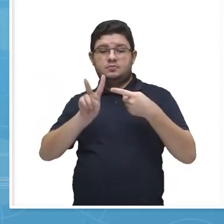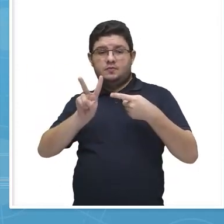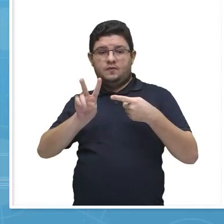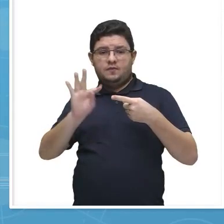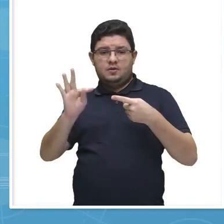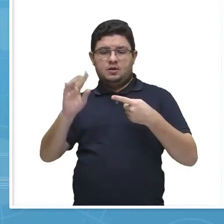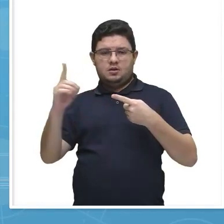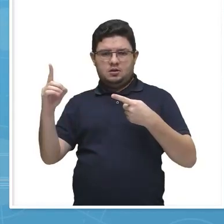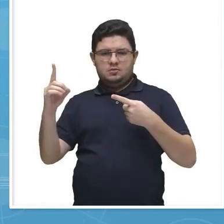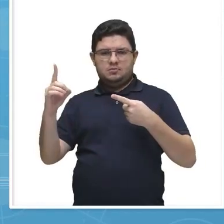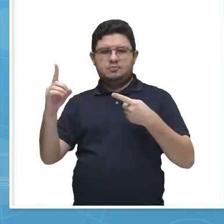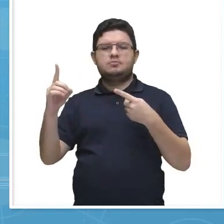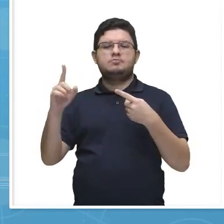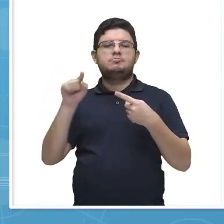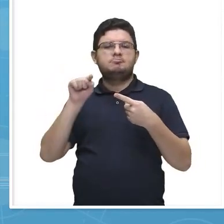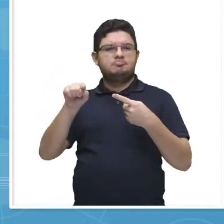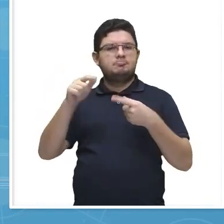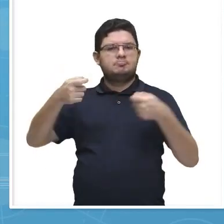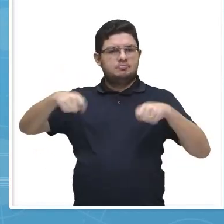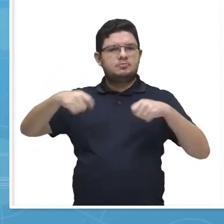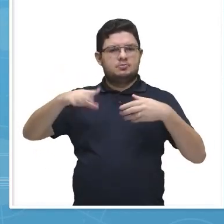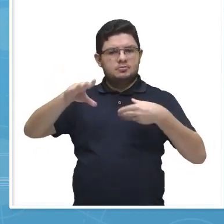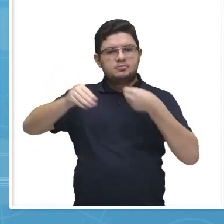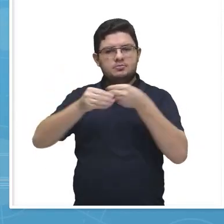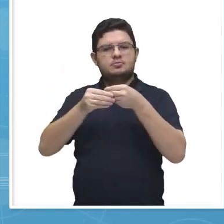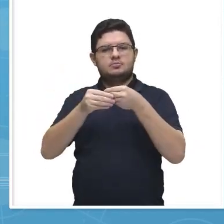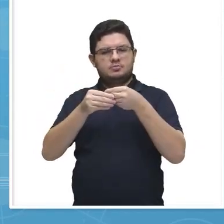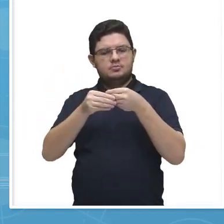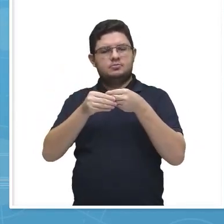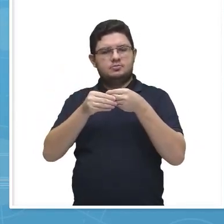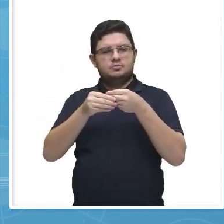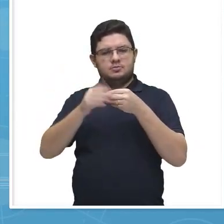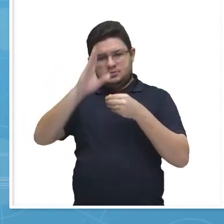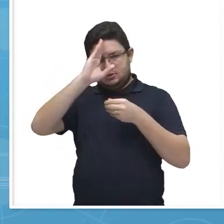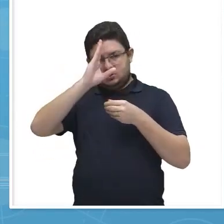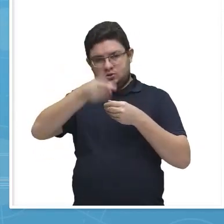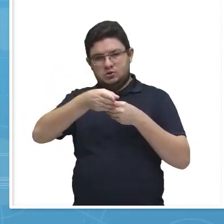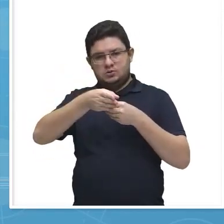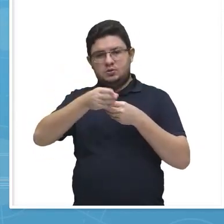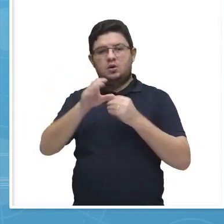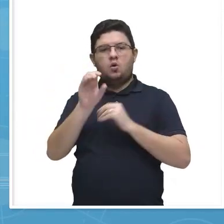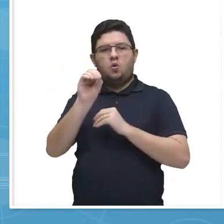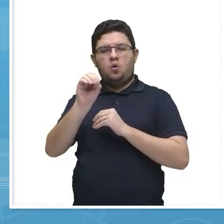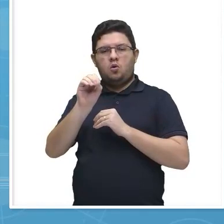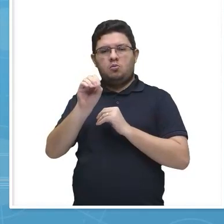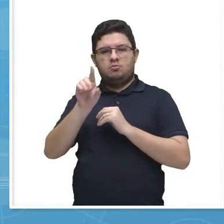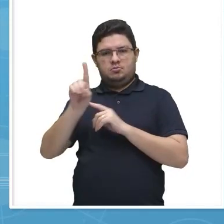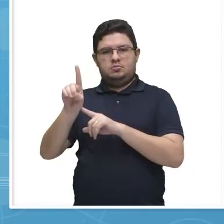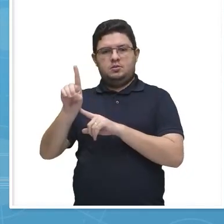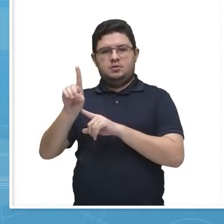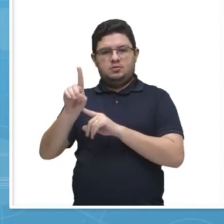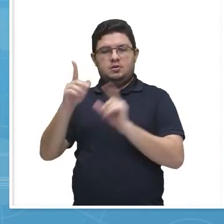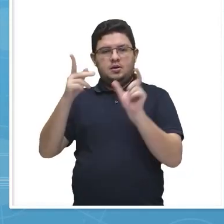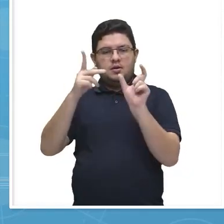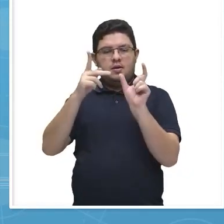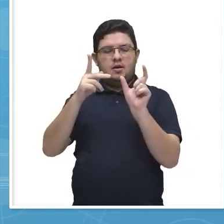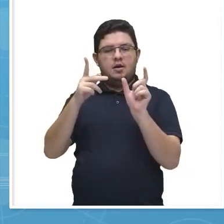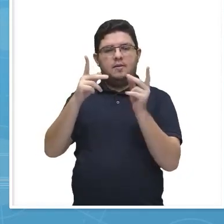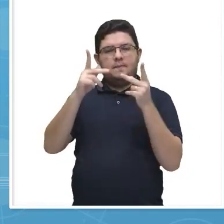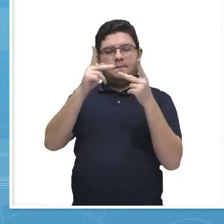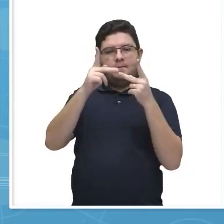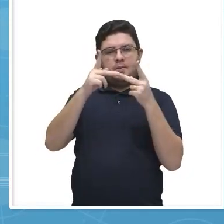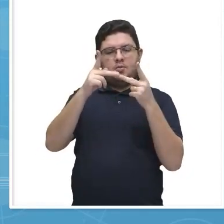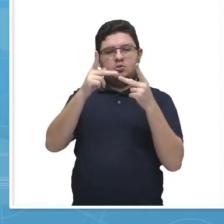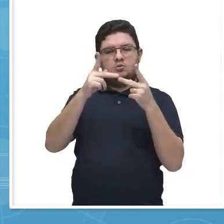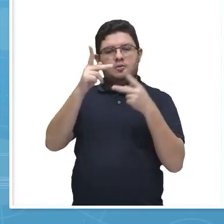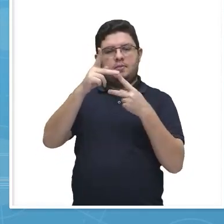aí, ele exige um complemento direto, um objeto direto sem preposição. O rapaz